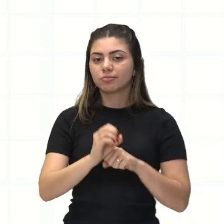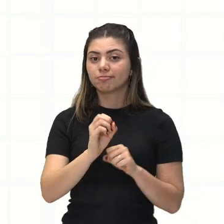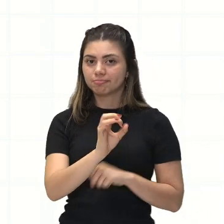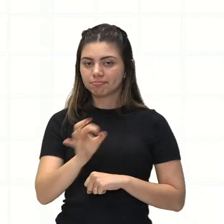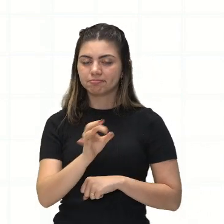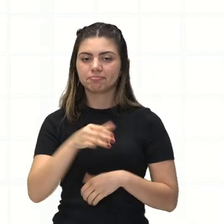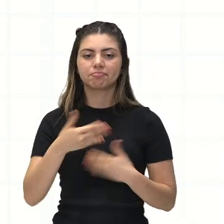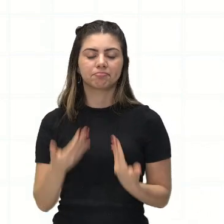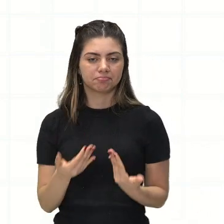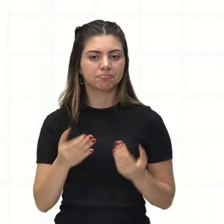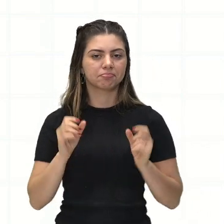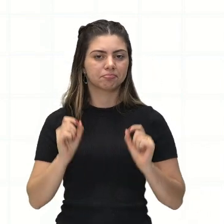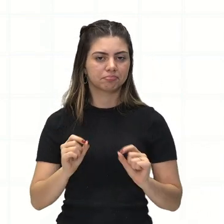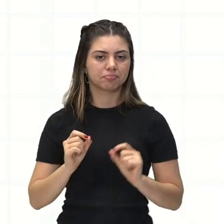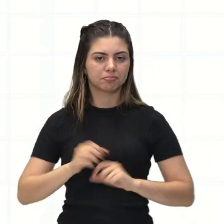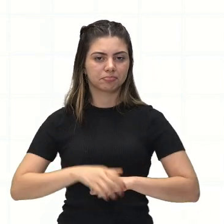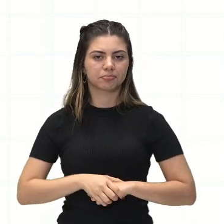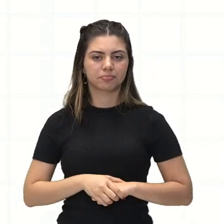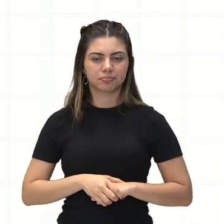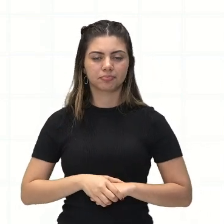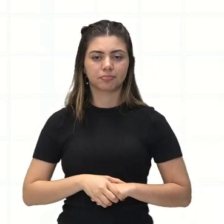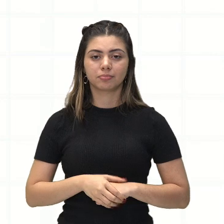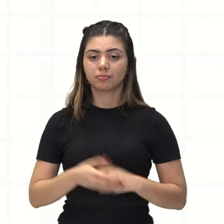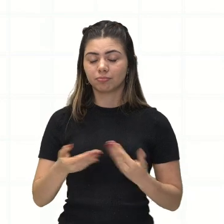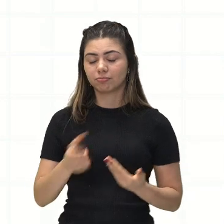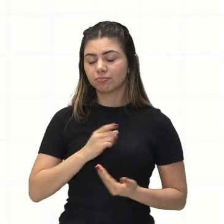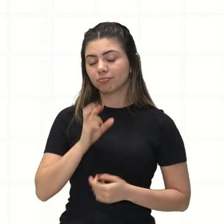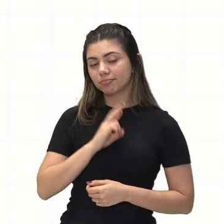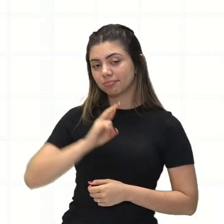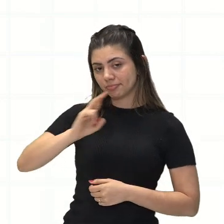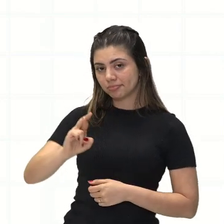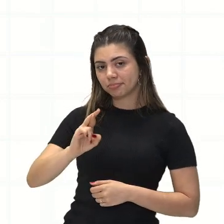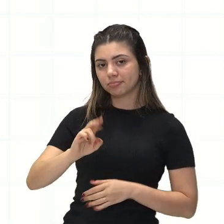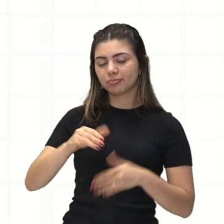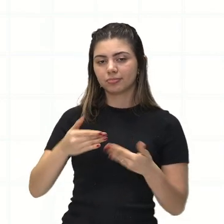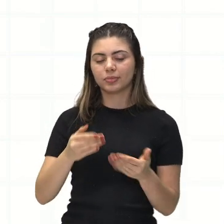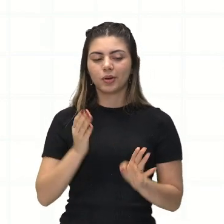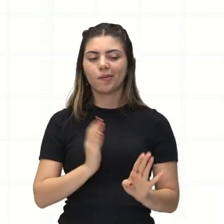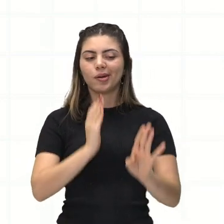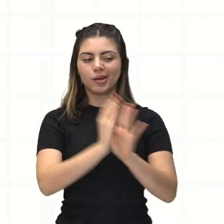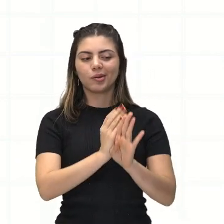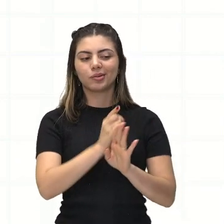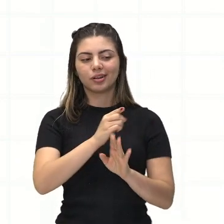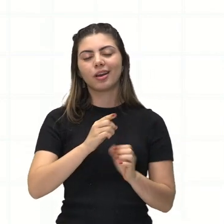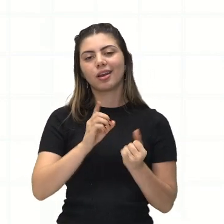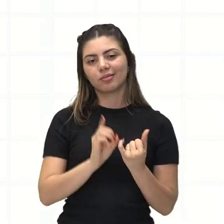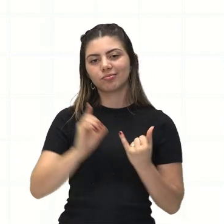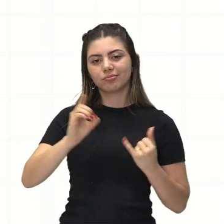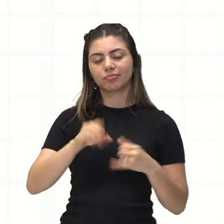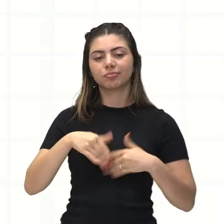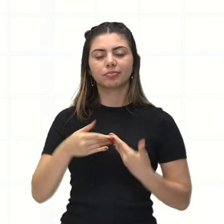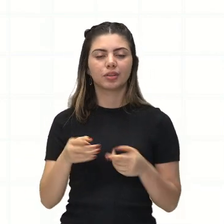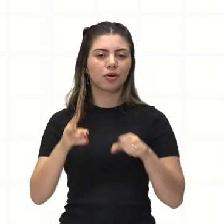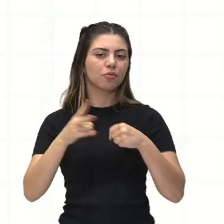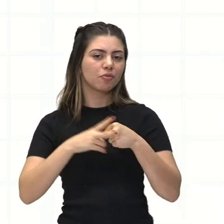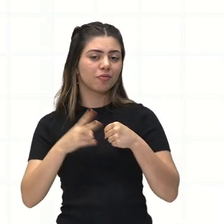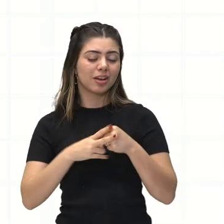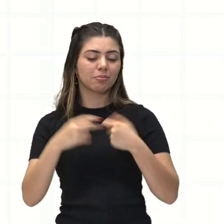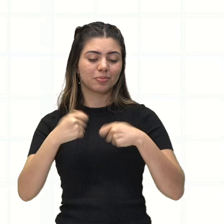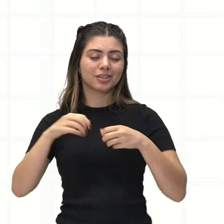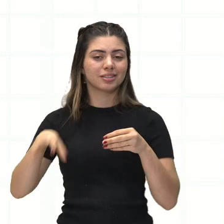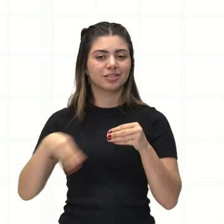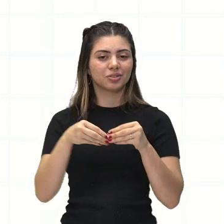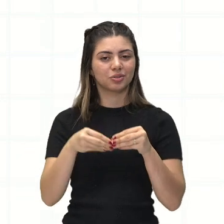Certo? Então, vai responder a essa pergunta e eu vou encontrar o meu objeto direto. E o verbo ele precisou de um